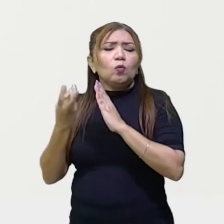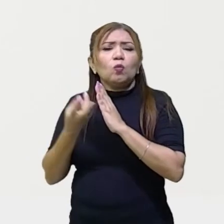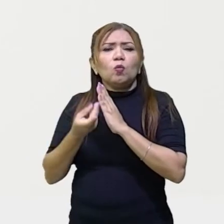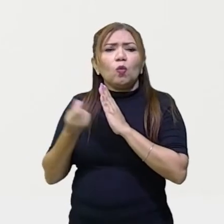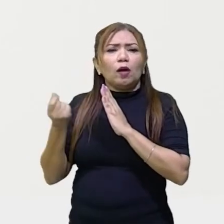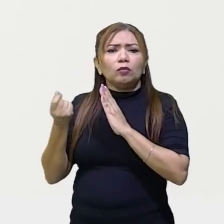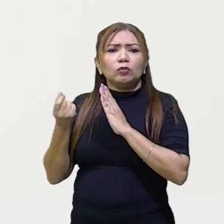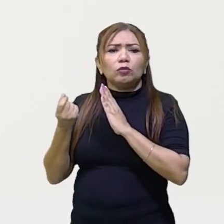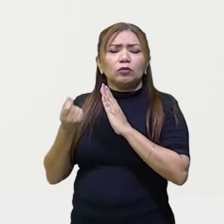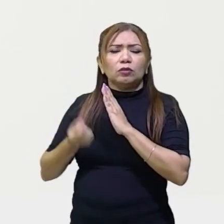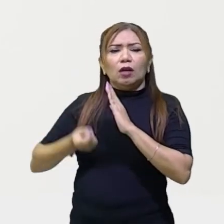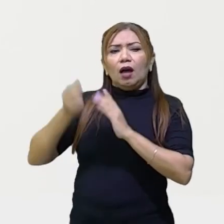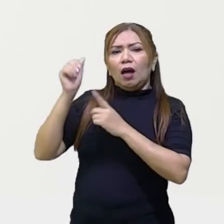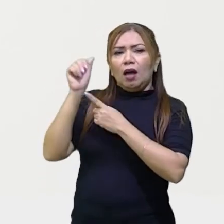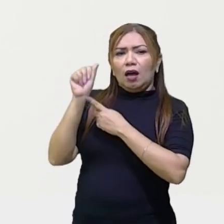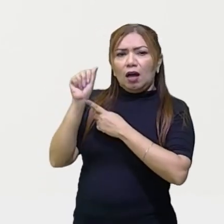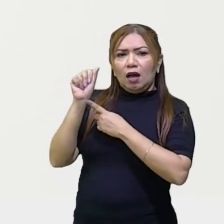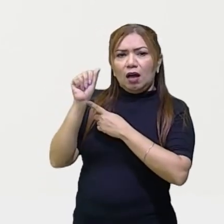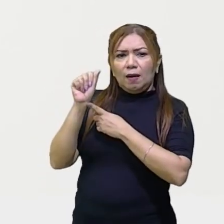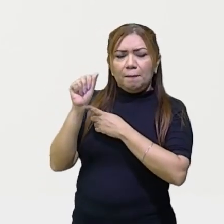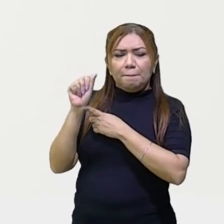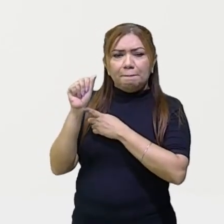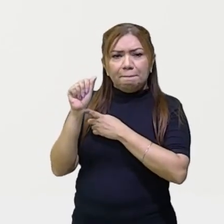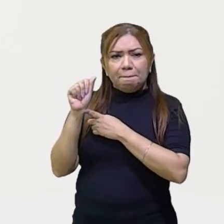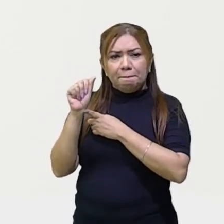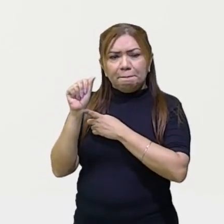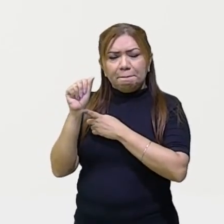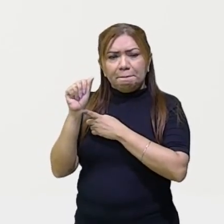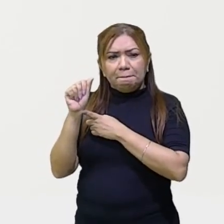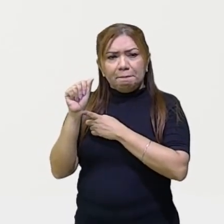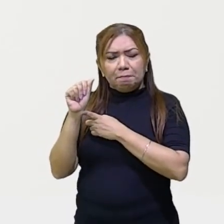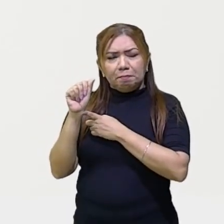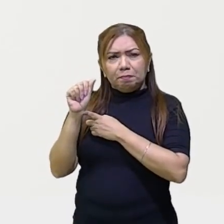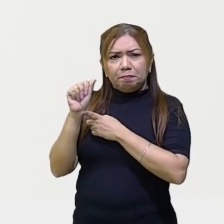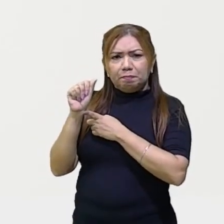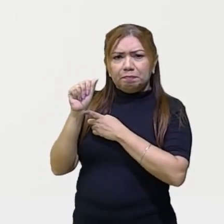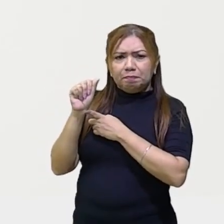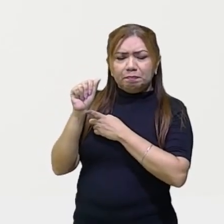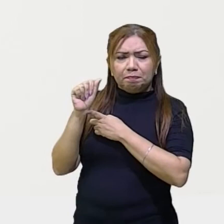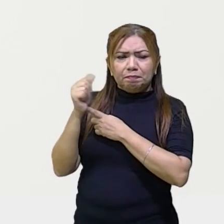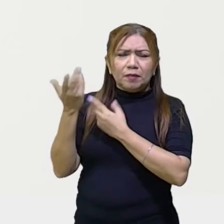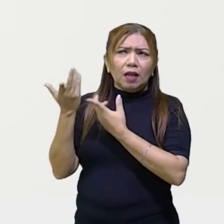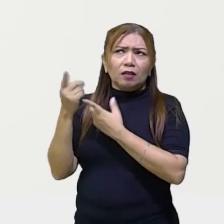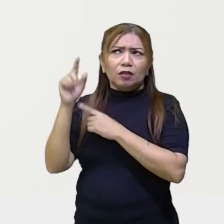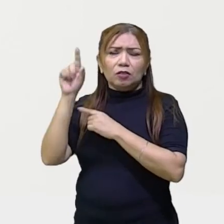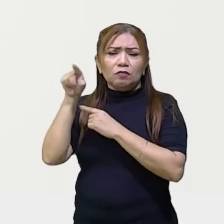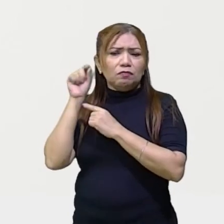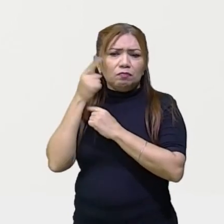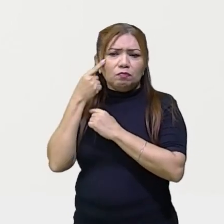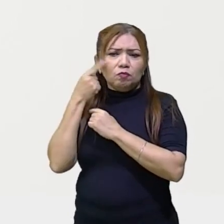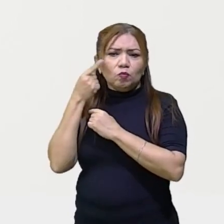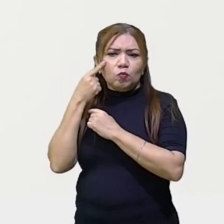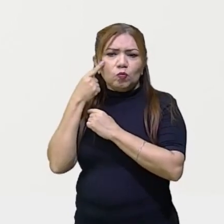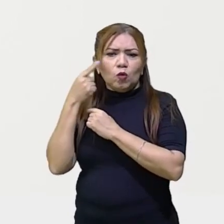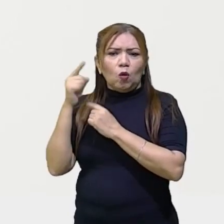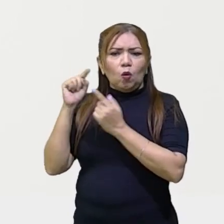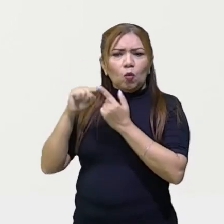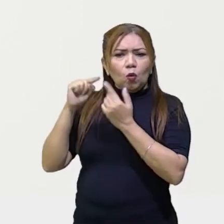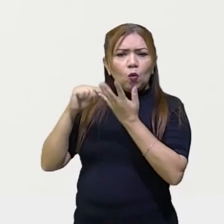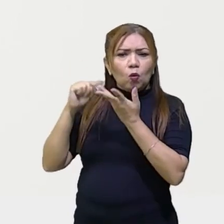lá para as opções aí nós temos as nossas opções que que eu tenho que fazer hora a gente vai começar